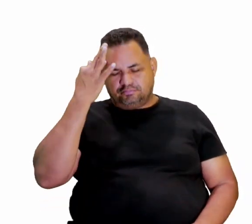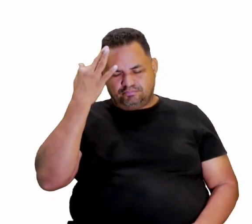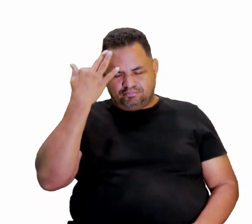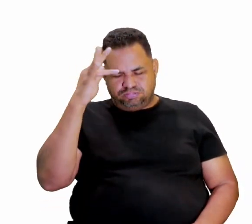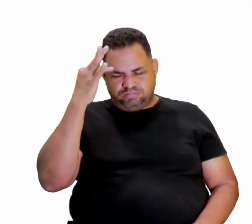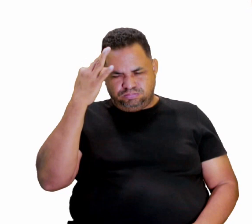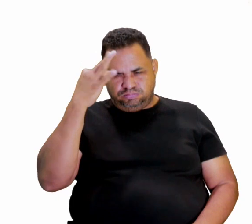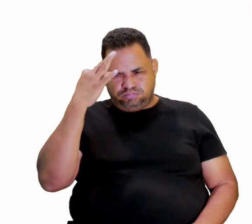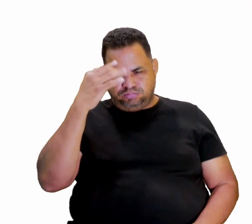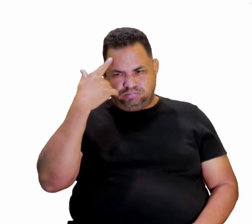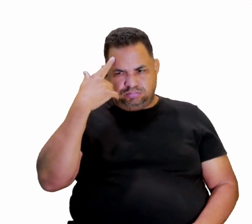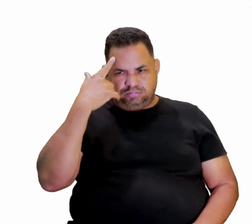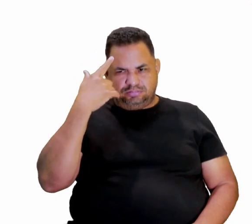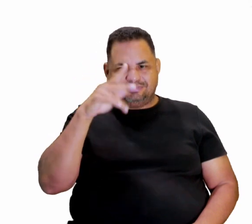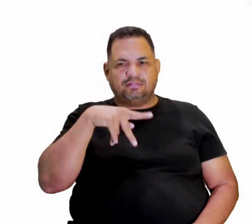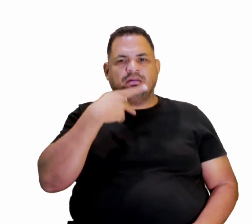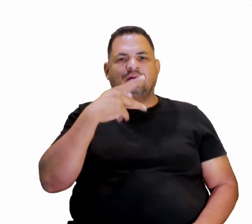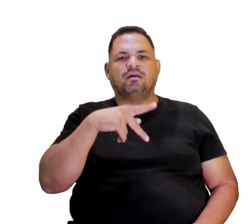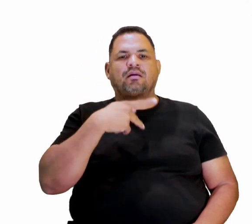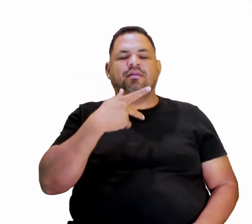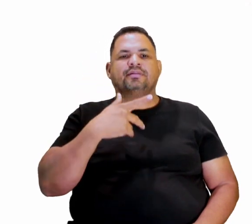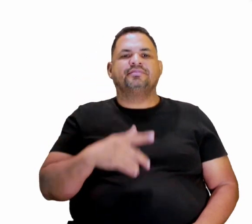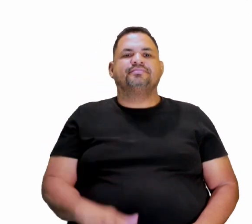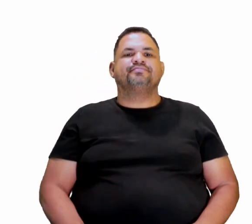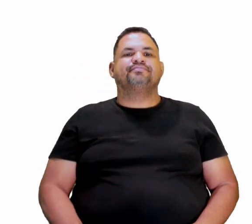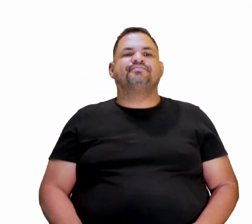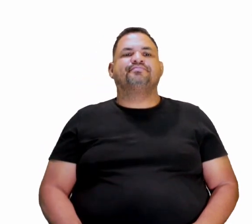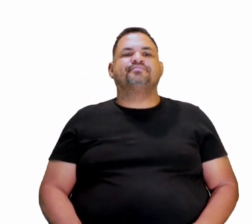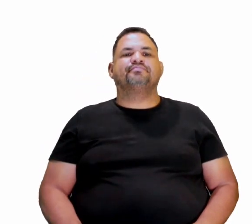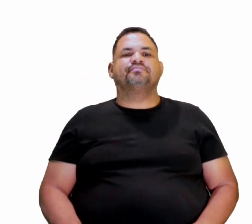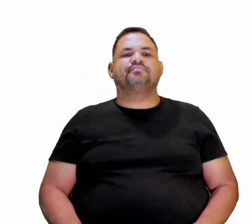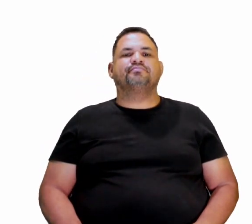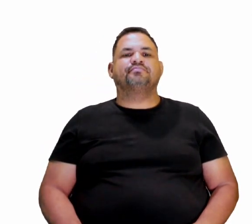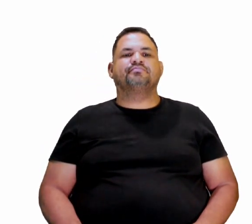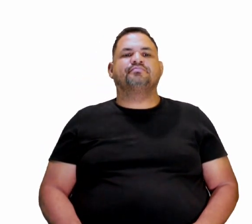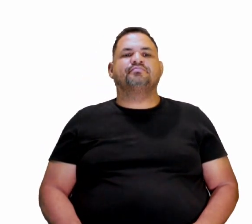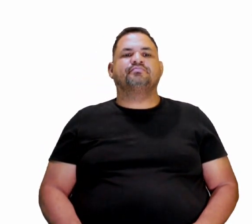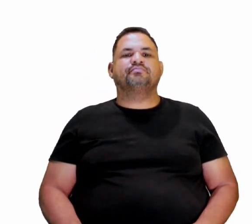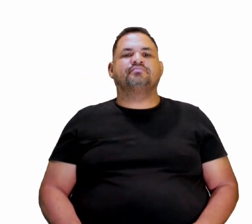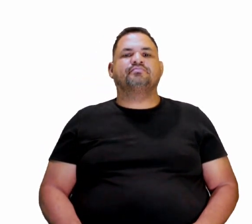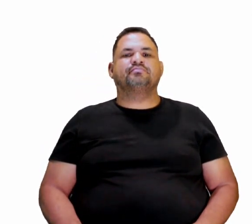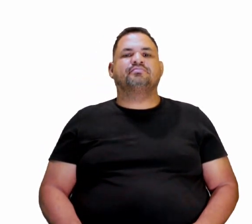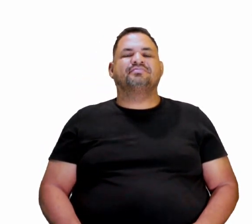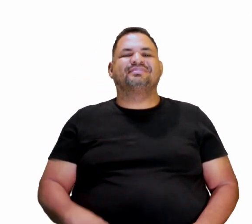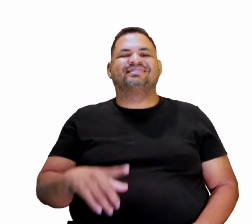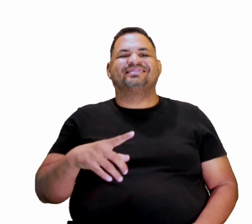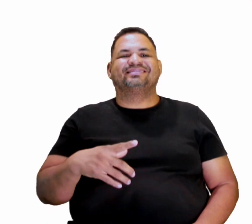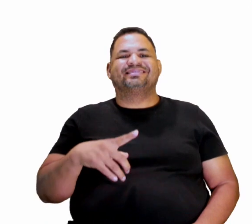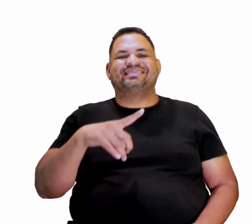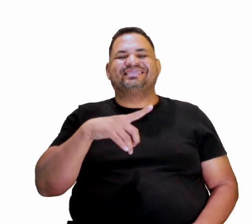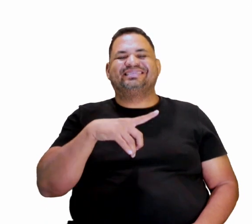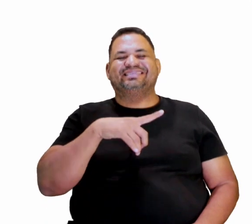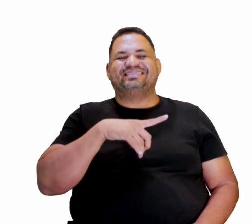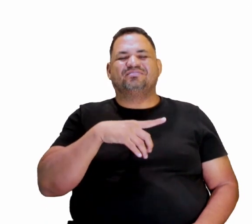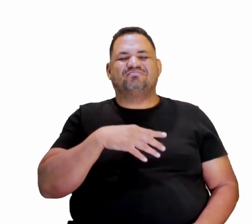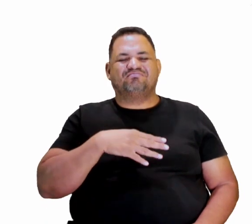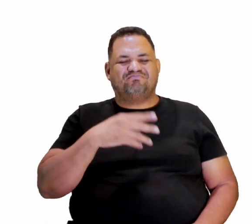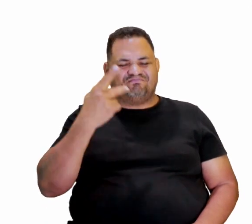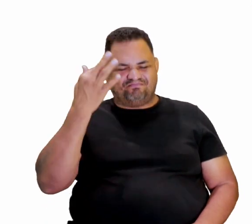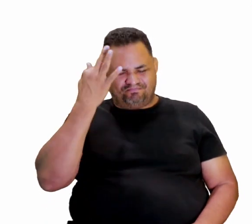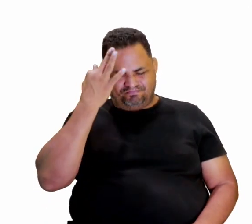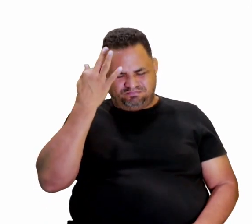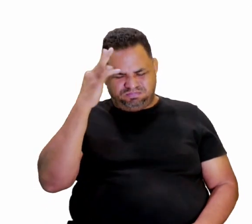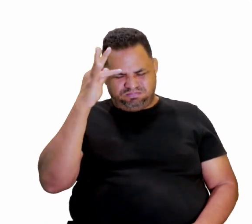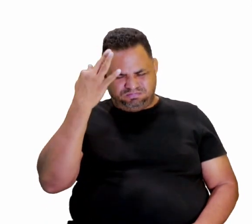terrible headache. E ele fala, I have a terrible headache. Eu tenho uma cabeça, não, eu tô com uma dor de